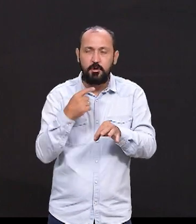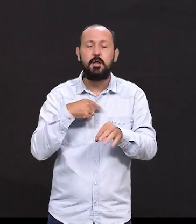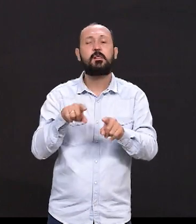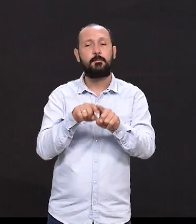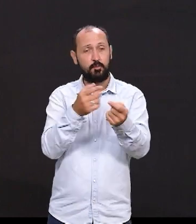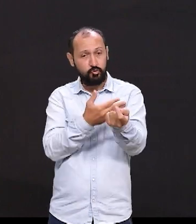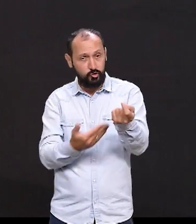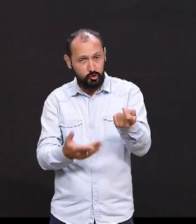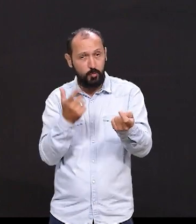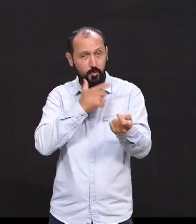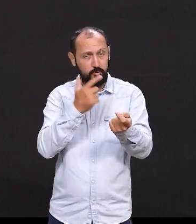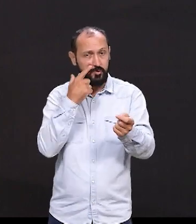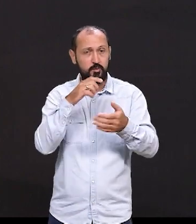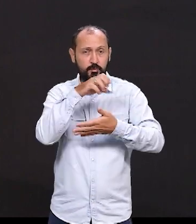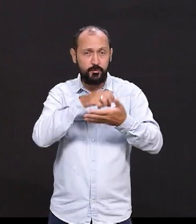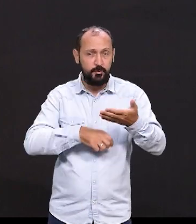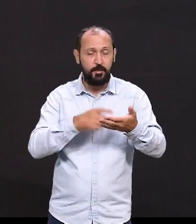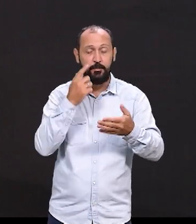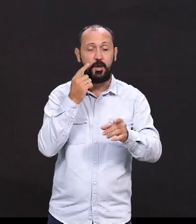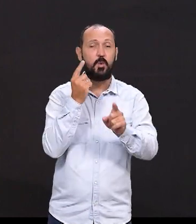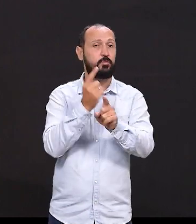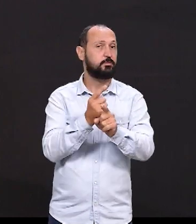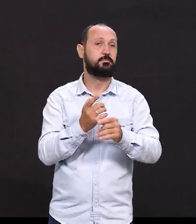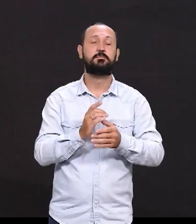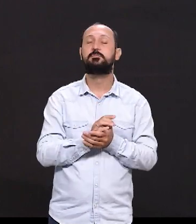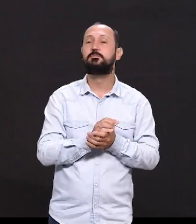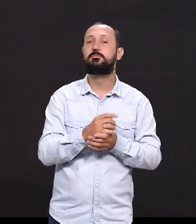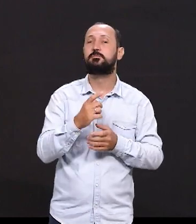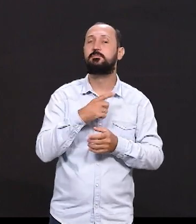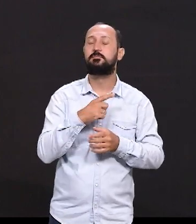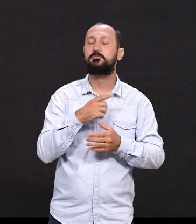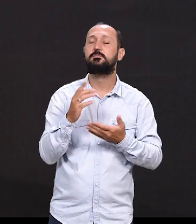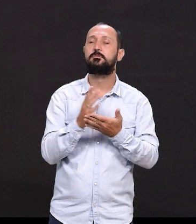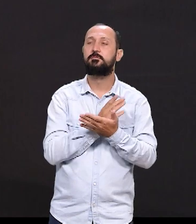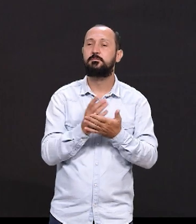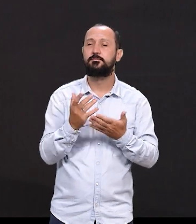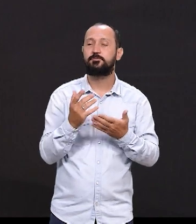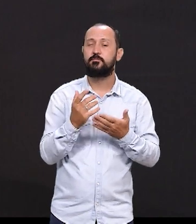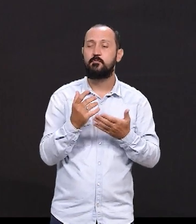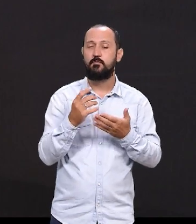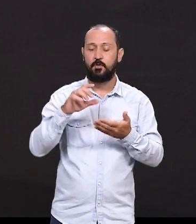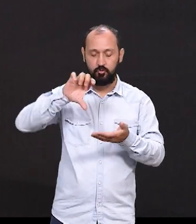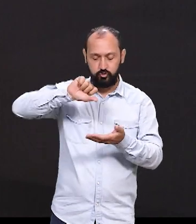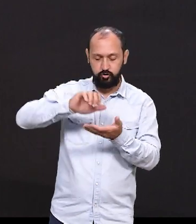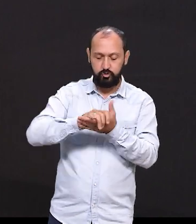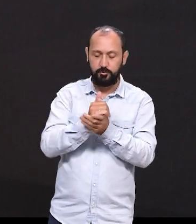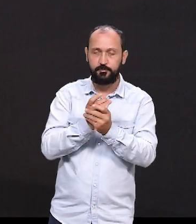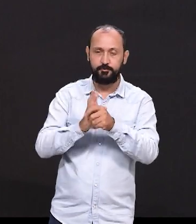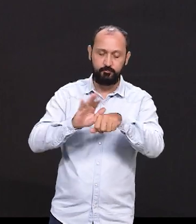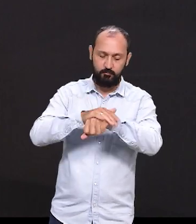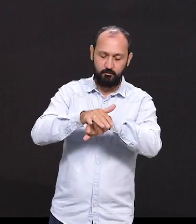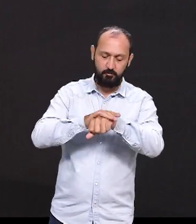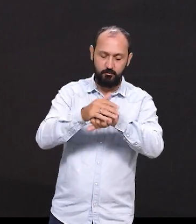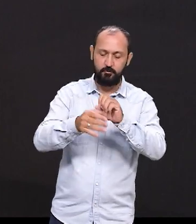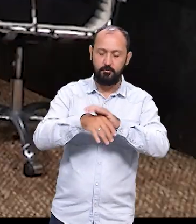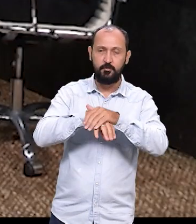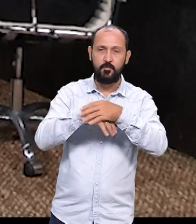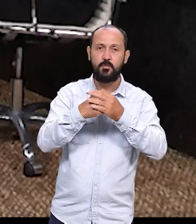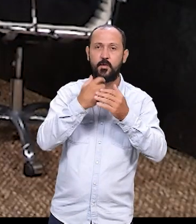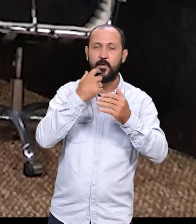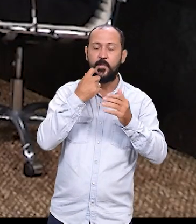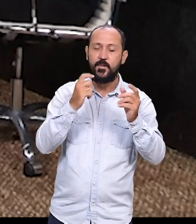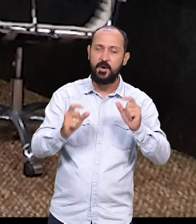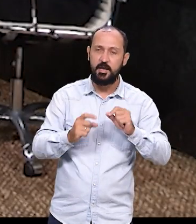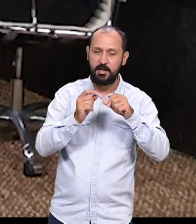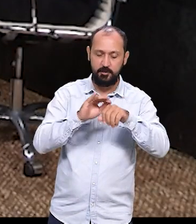PSA que é o exame de sangue para detectar o tumor de próstata considerando que a gente tem eh o o filtro solar bloqueador solar para